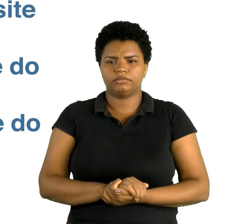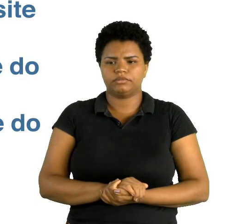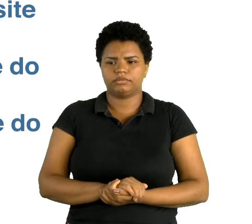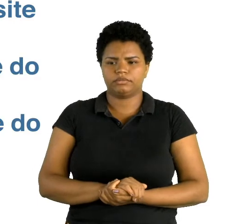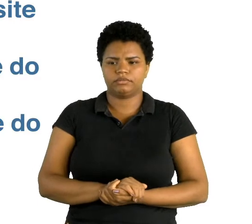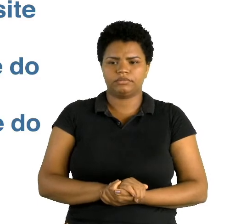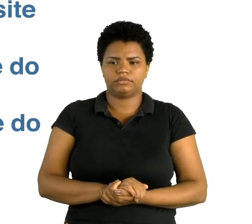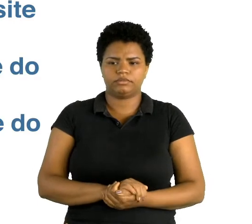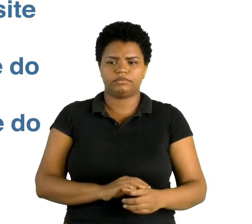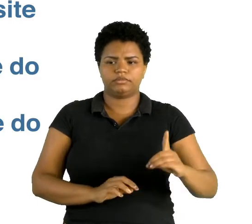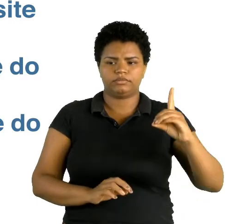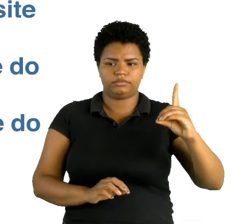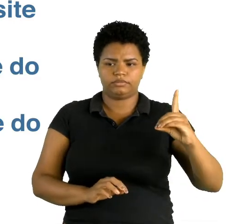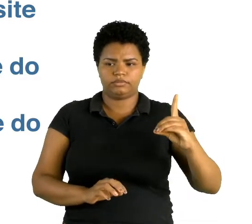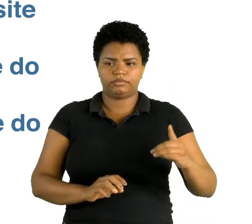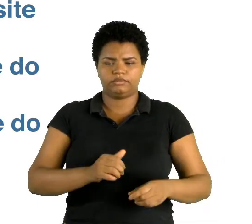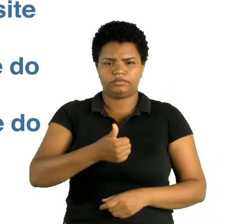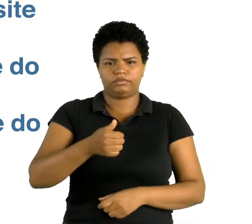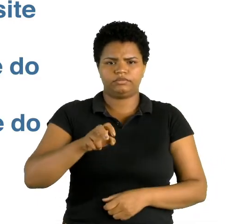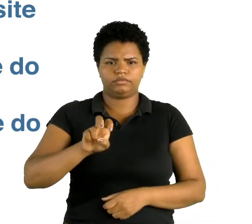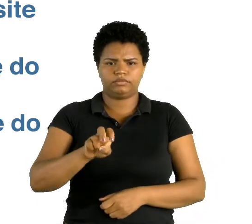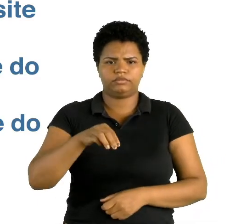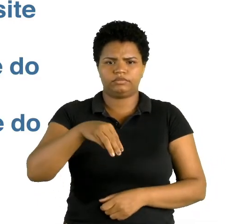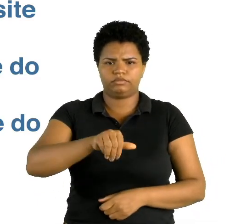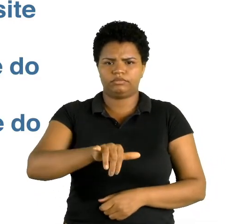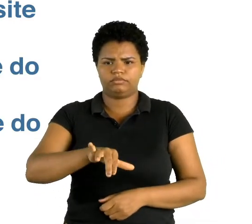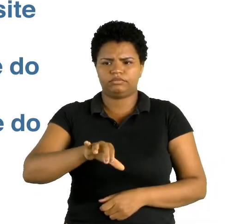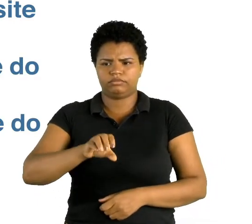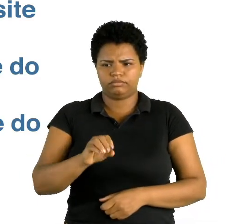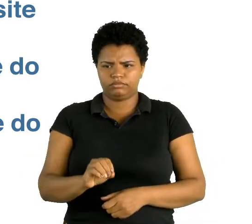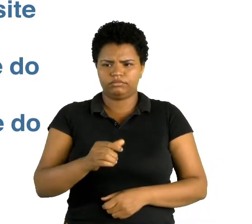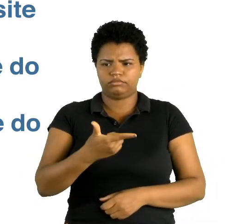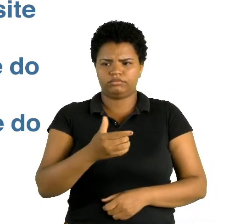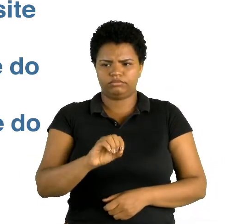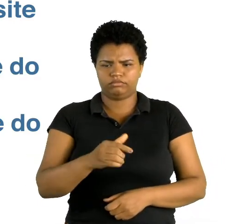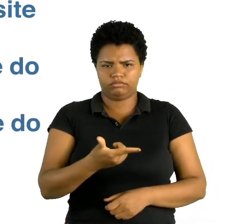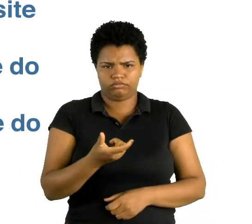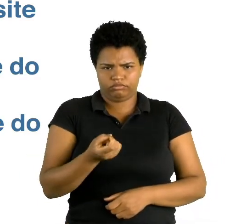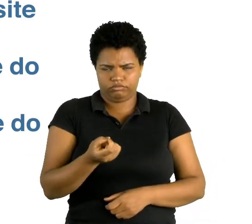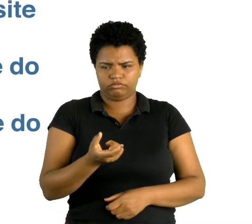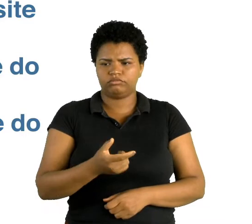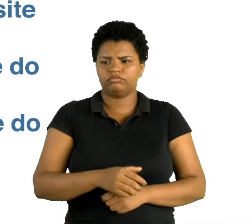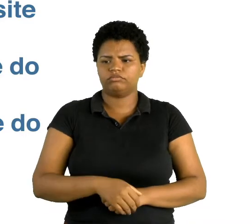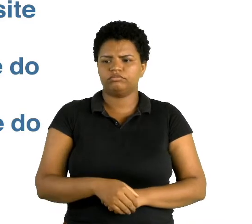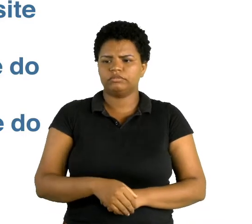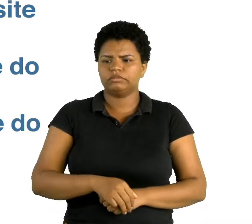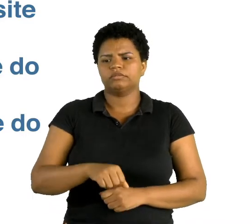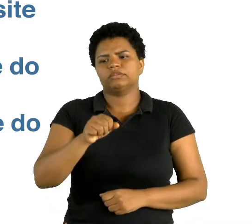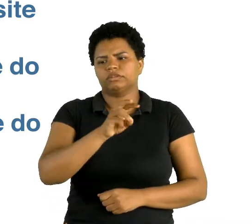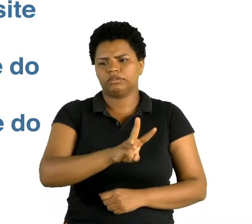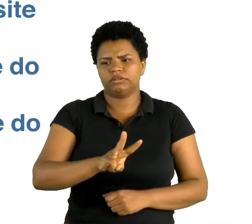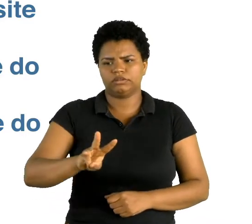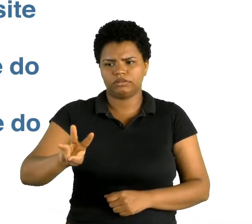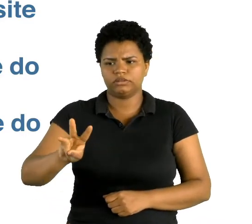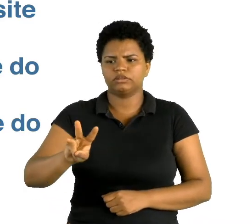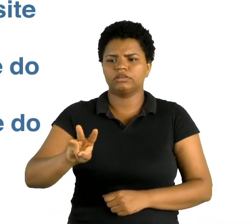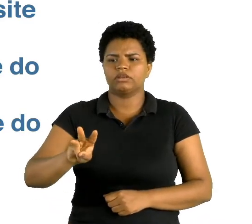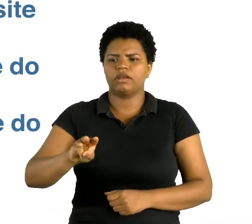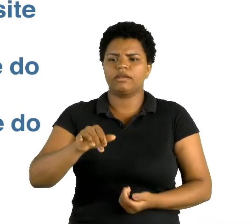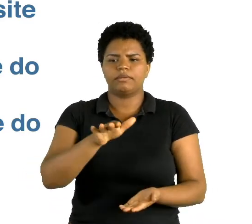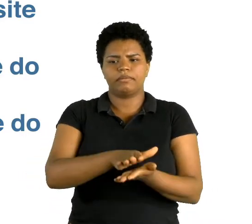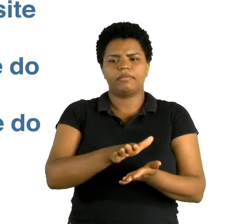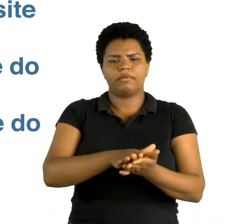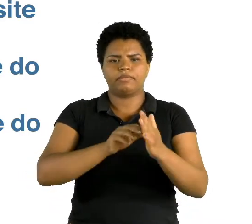Quarta opção, 15 de maio de 2020, no site do Palmas